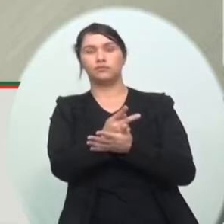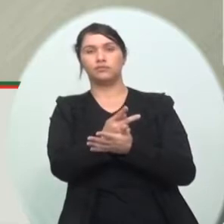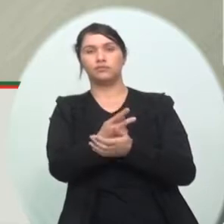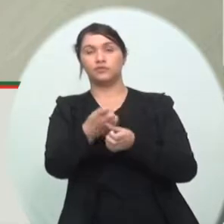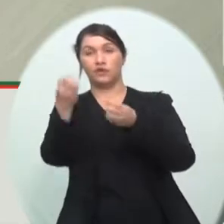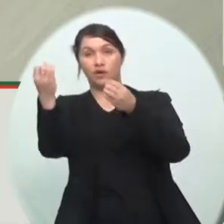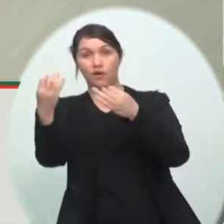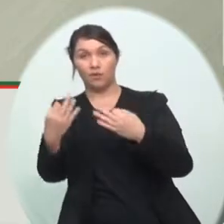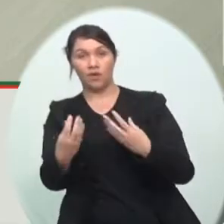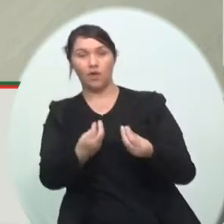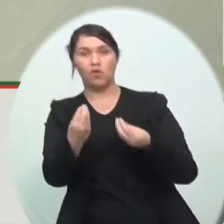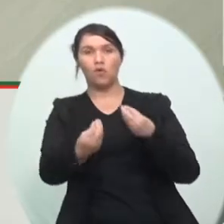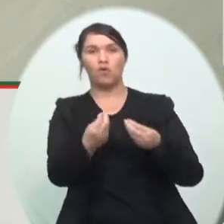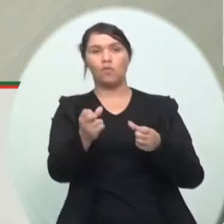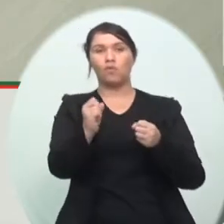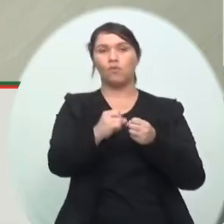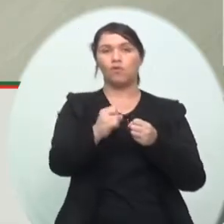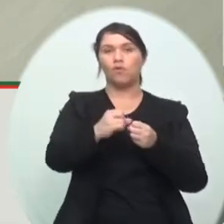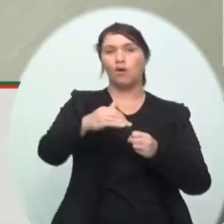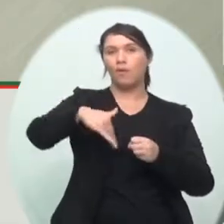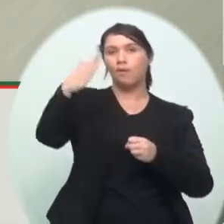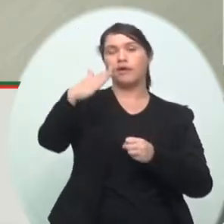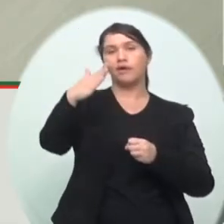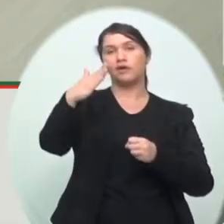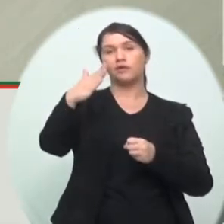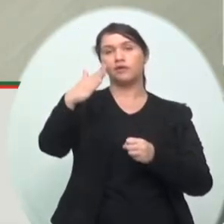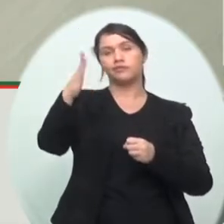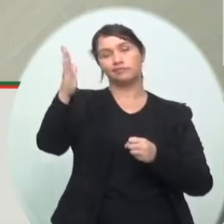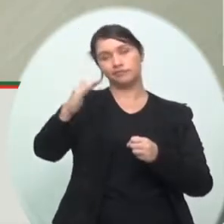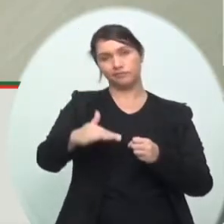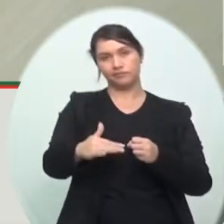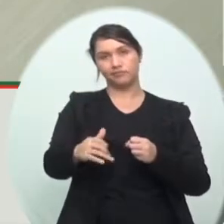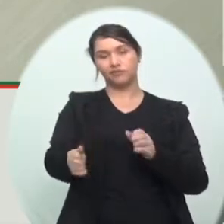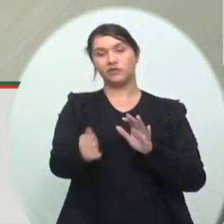com menos, que é o nosso exemplo de segurança, que se faz presente aqui.